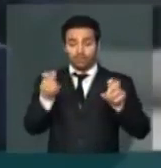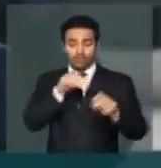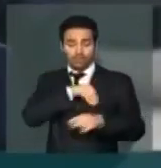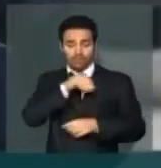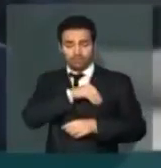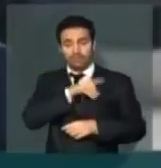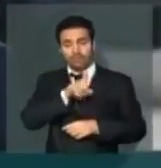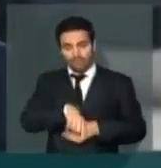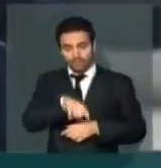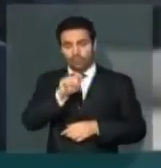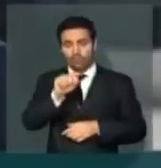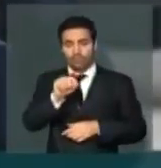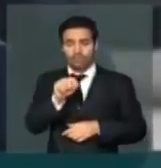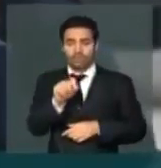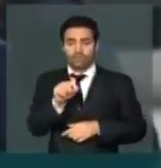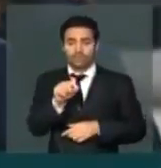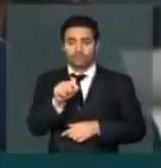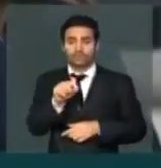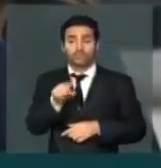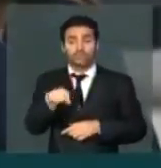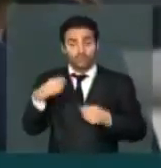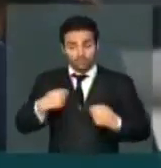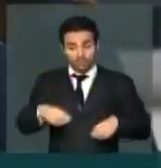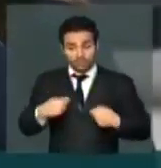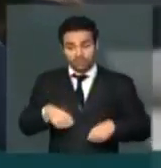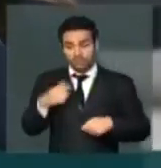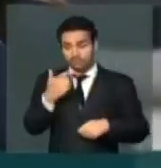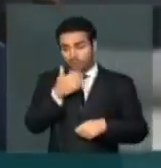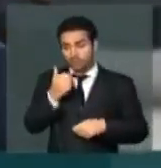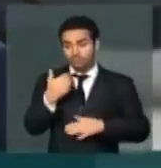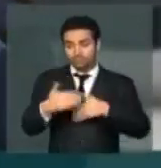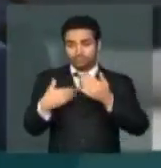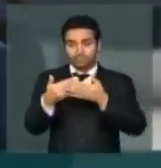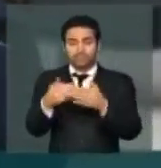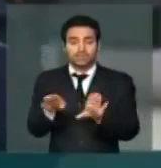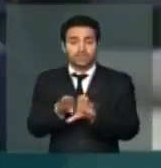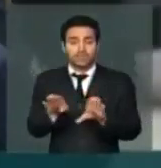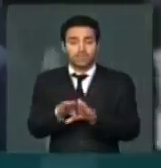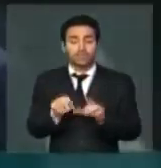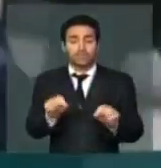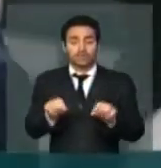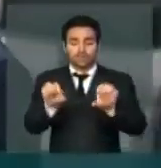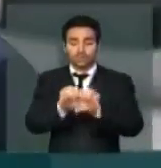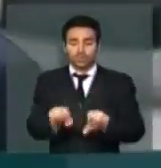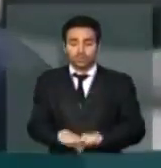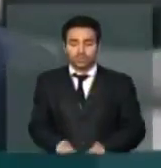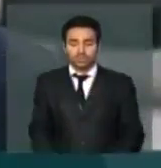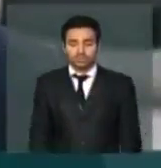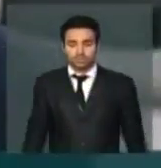é, sem dúvida, algo que precisa ser avançado muito além também da infraestrutura. Muito obrigado.